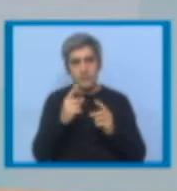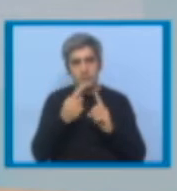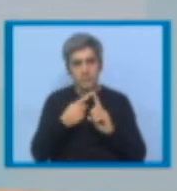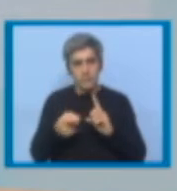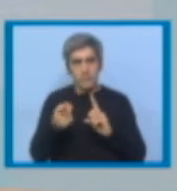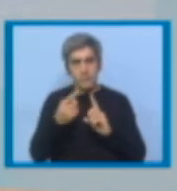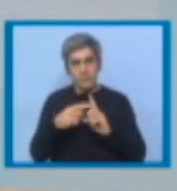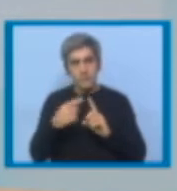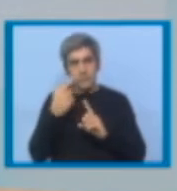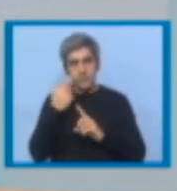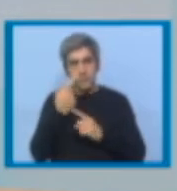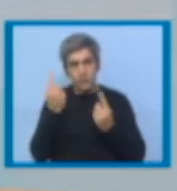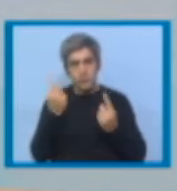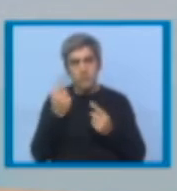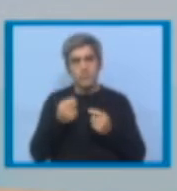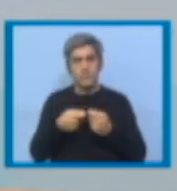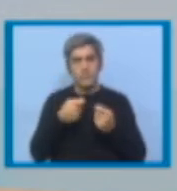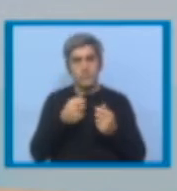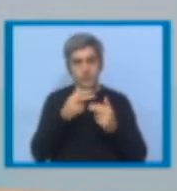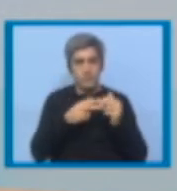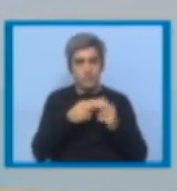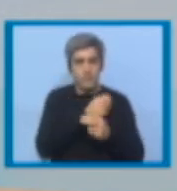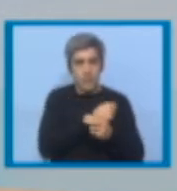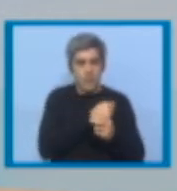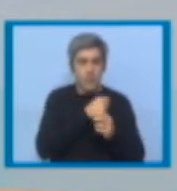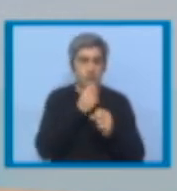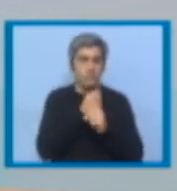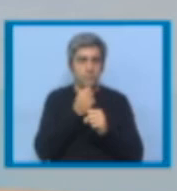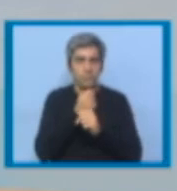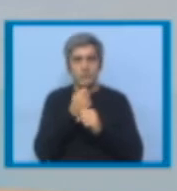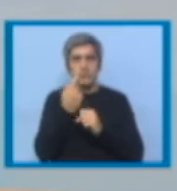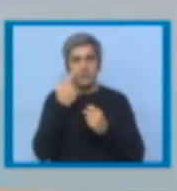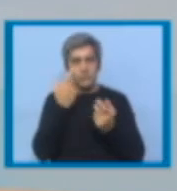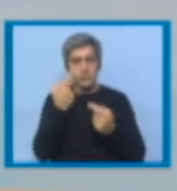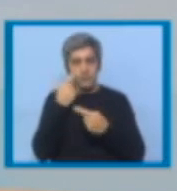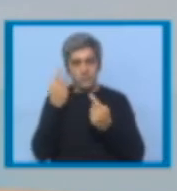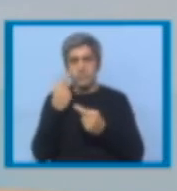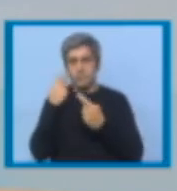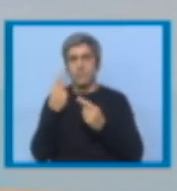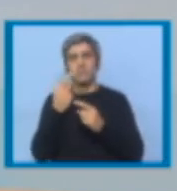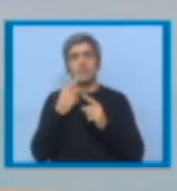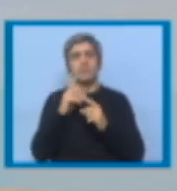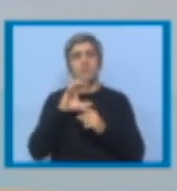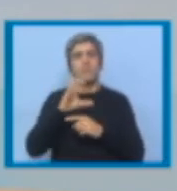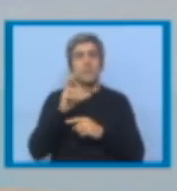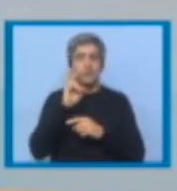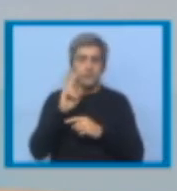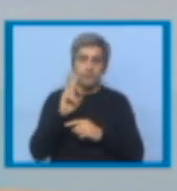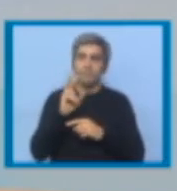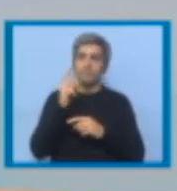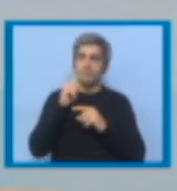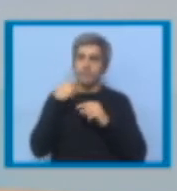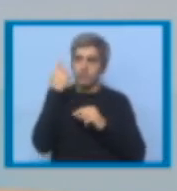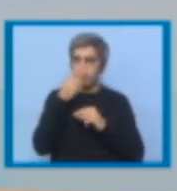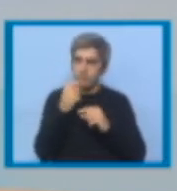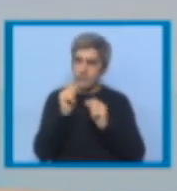semanalmente do que era investido na reconstrução de casas e aí transmitiu ao país uma